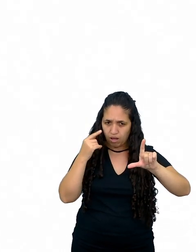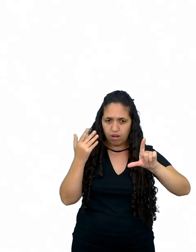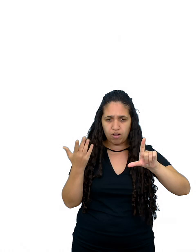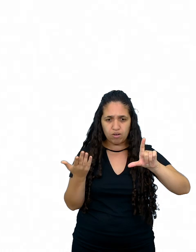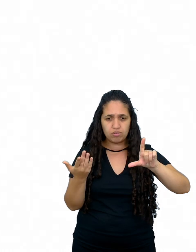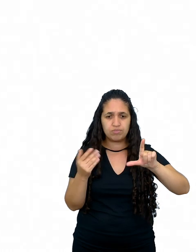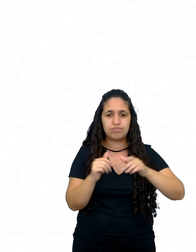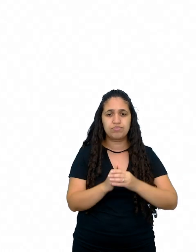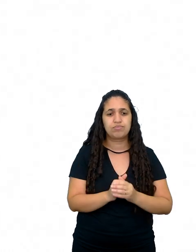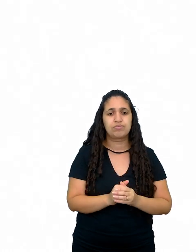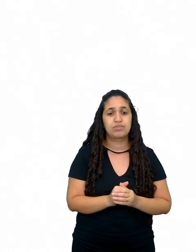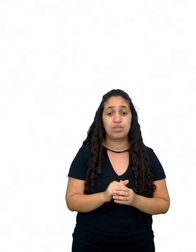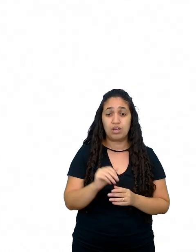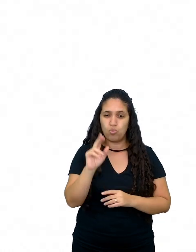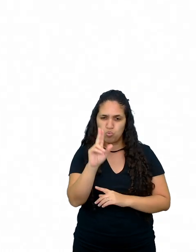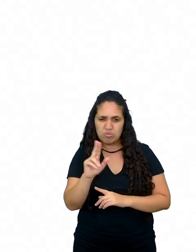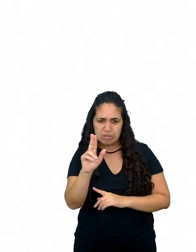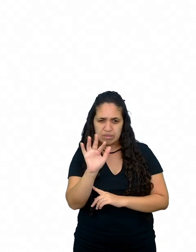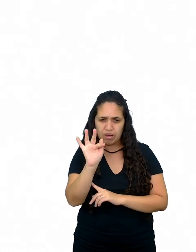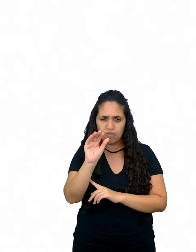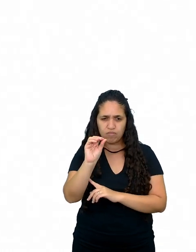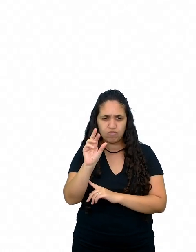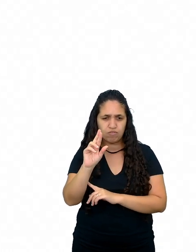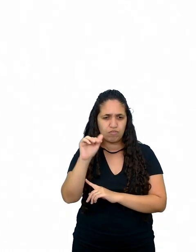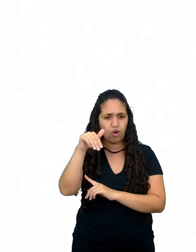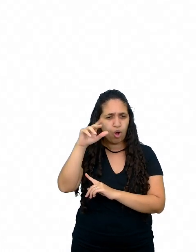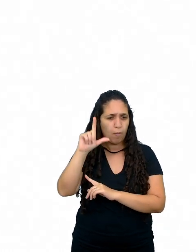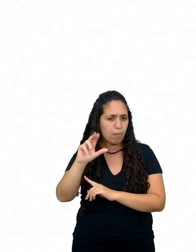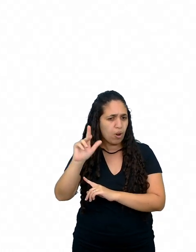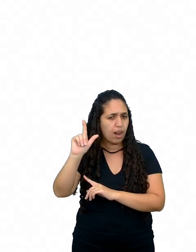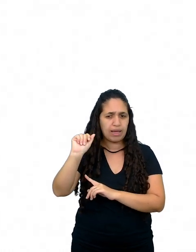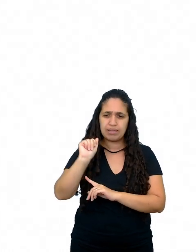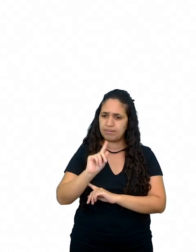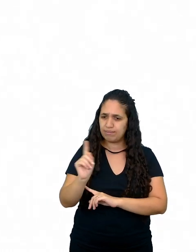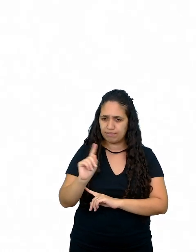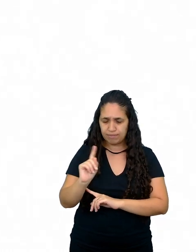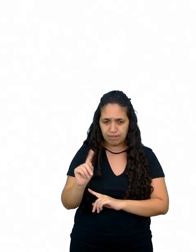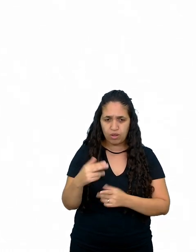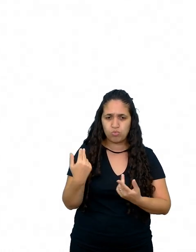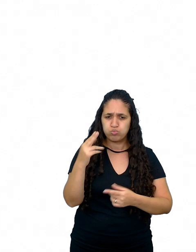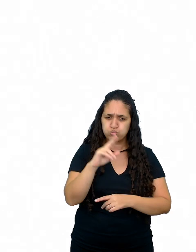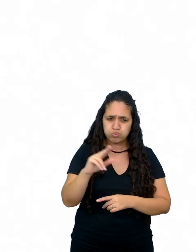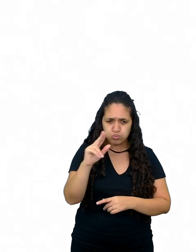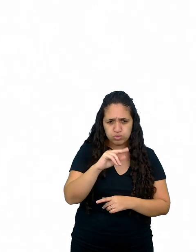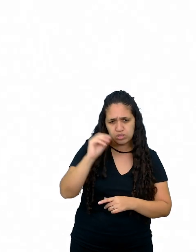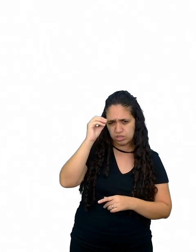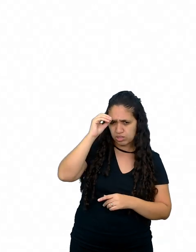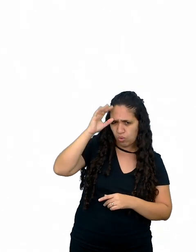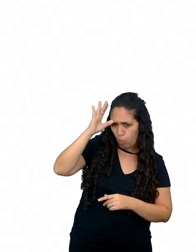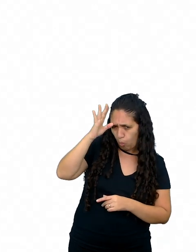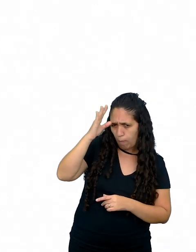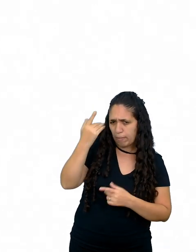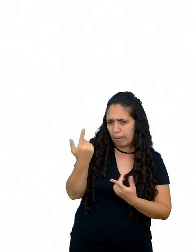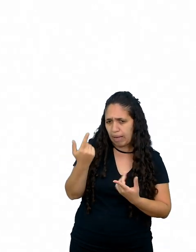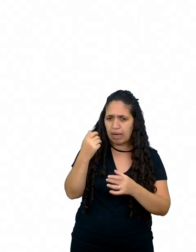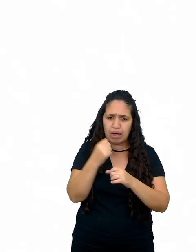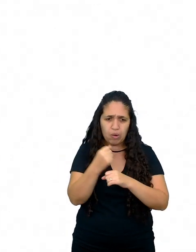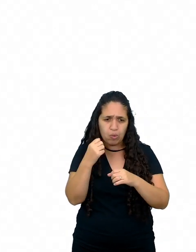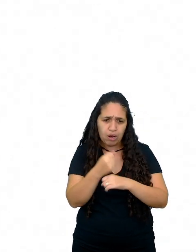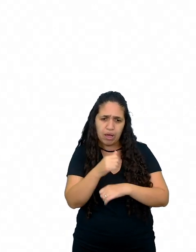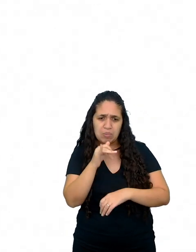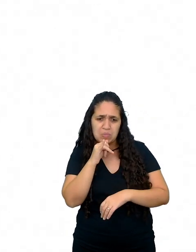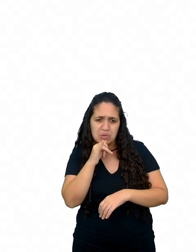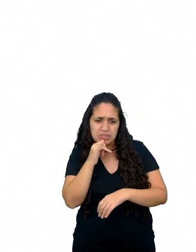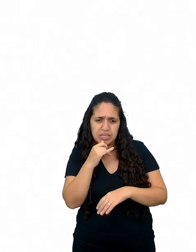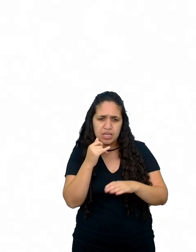Sem o uso de fórmula. E utilizar esse conhecimento para calcular, por exemplo,